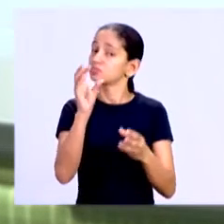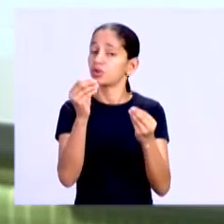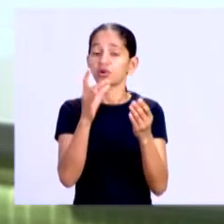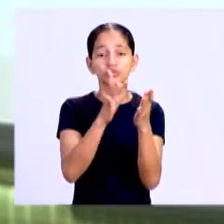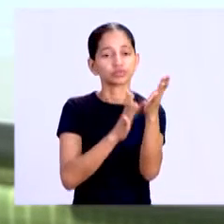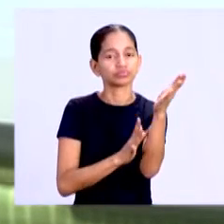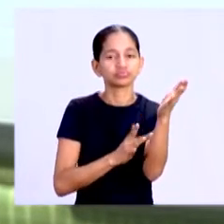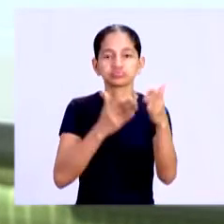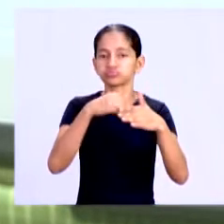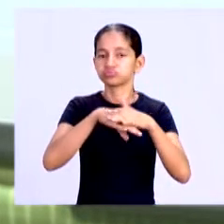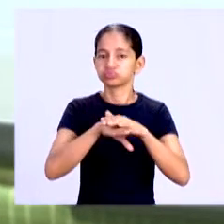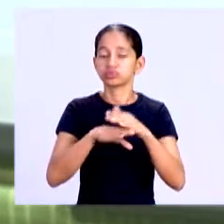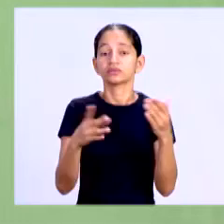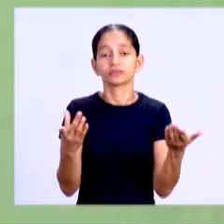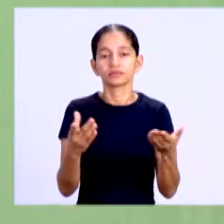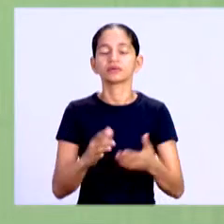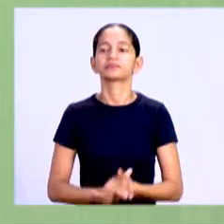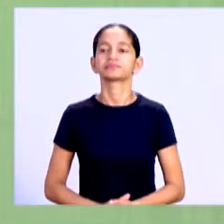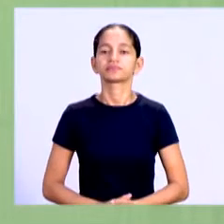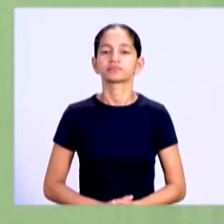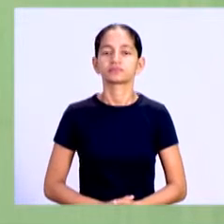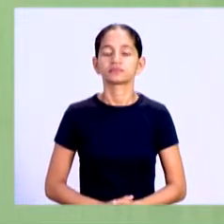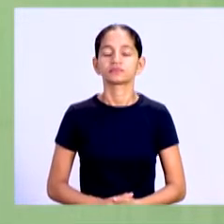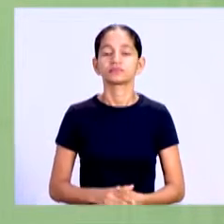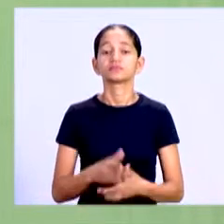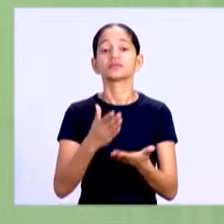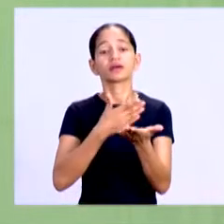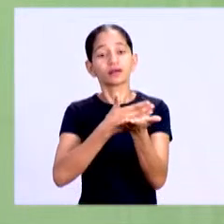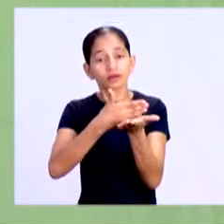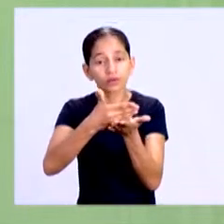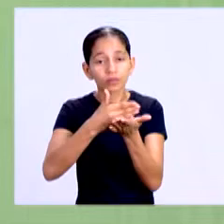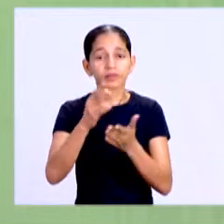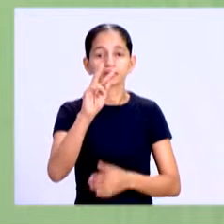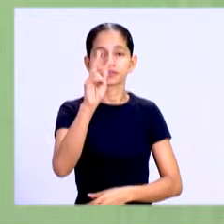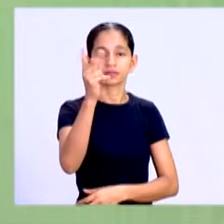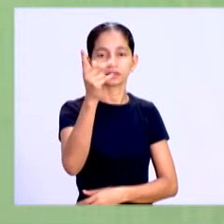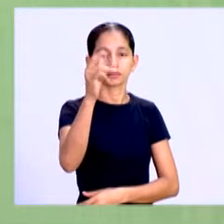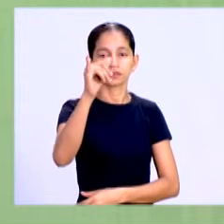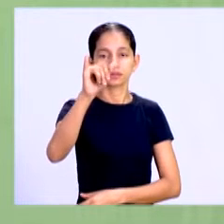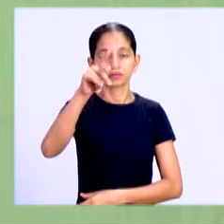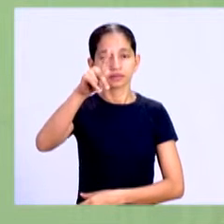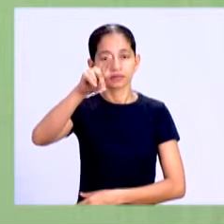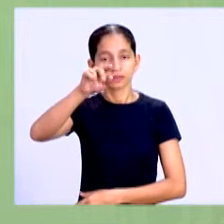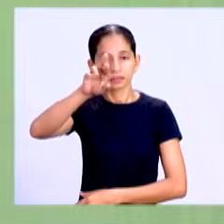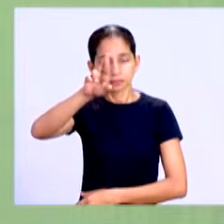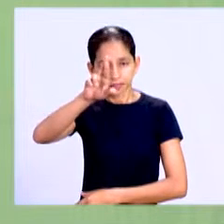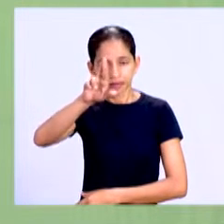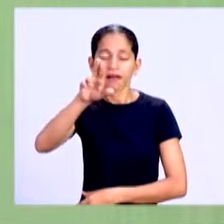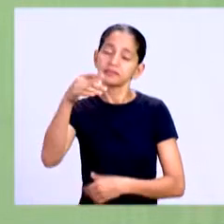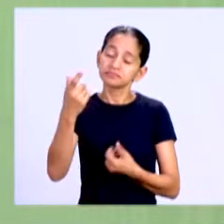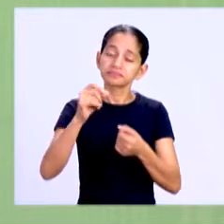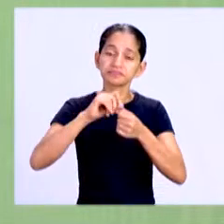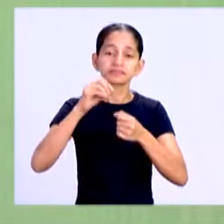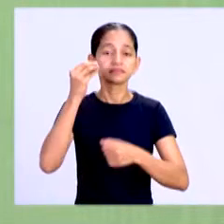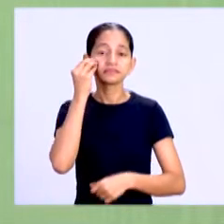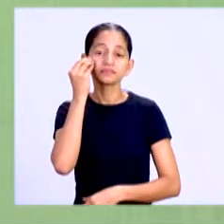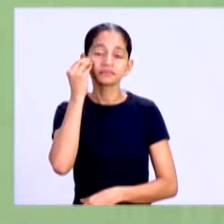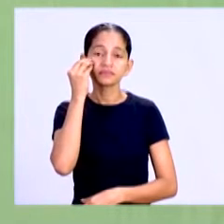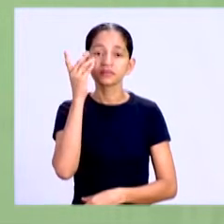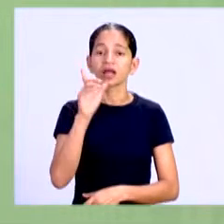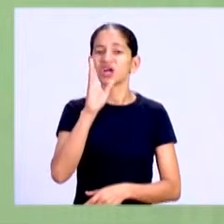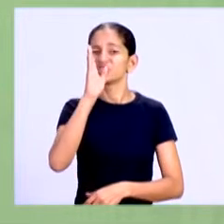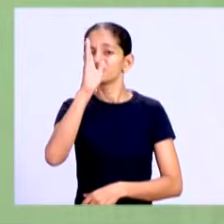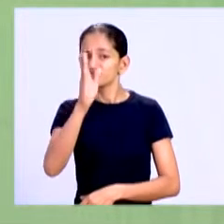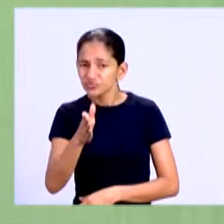corrente sanguínea. E aí, a hiperglicemia é quando o exame de sangue em jejum resultar em glicose